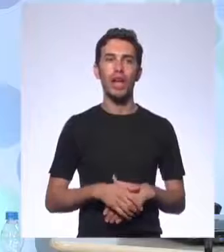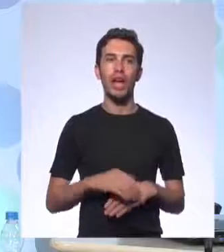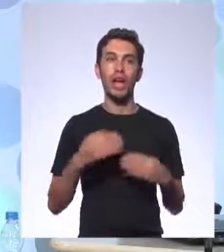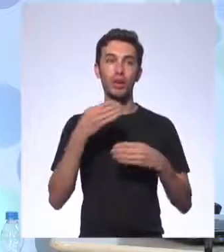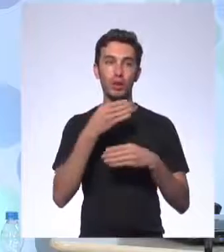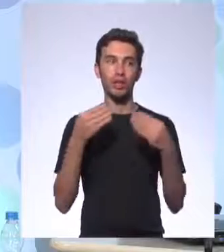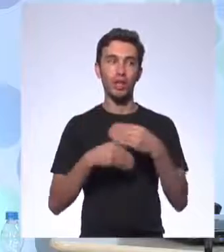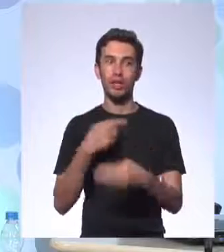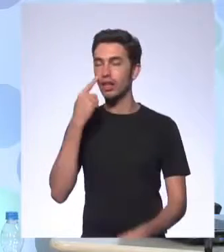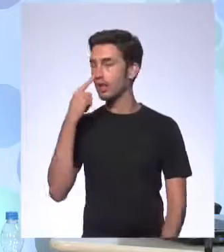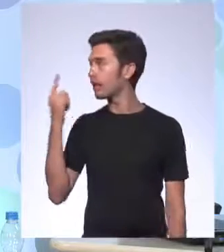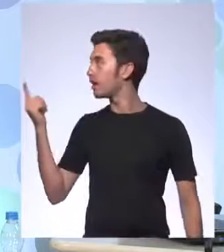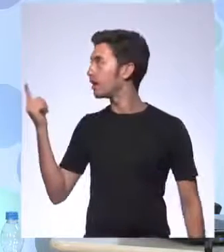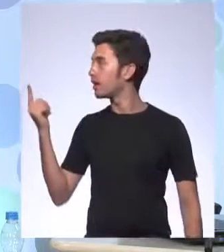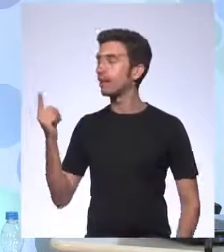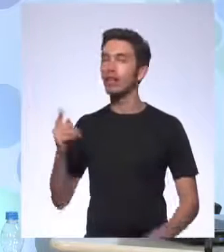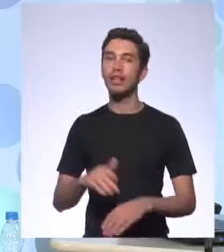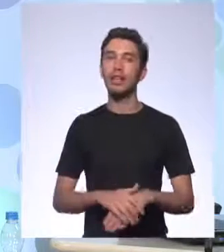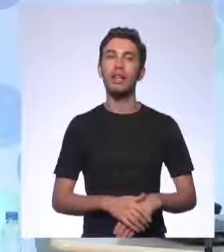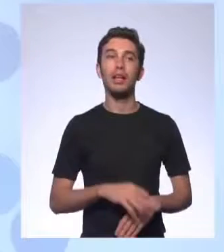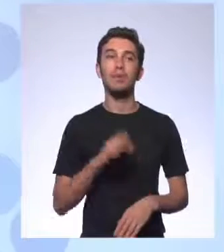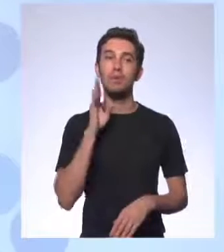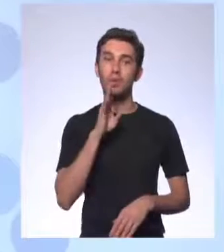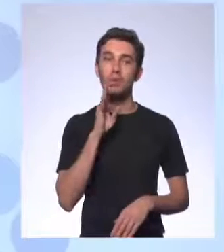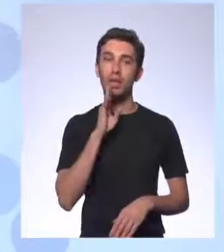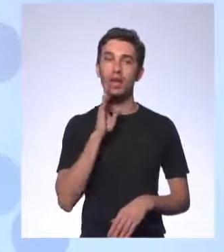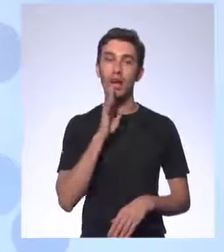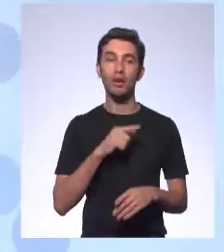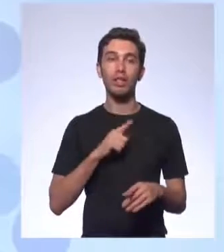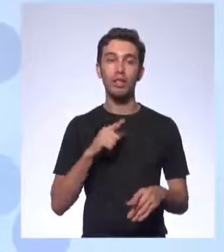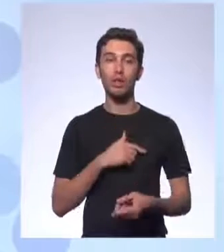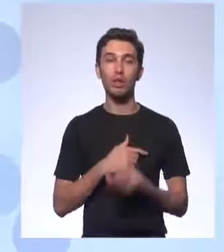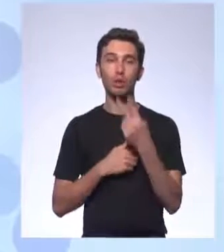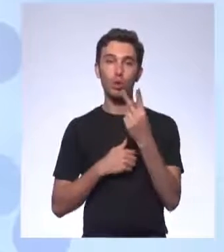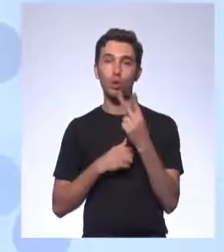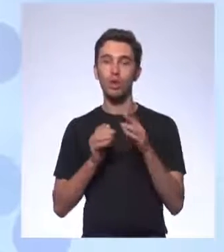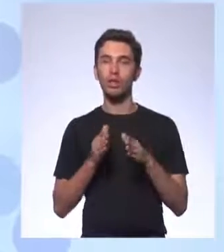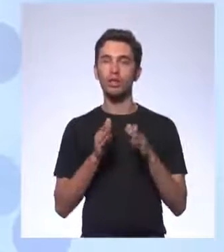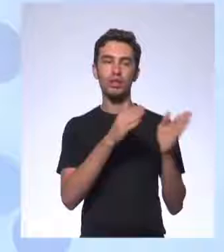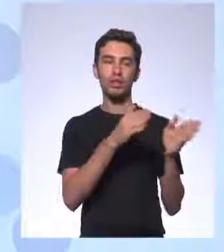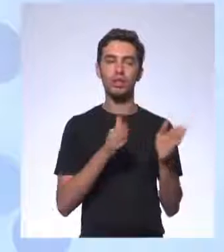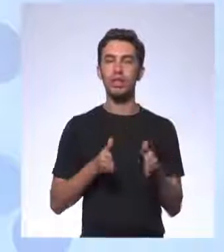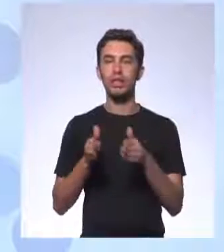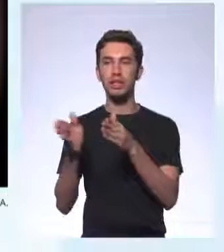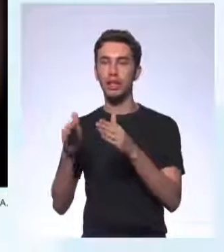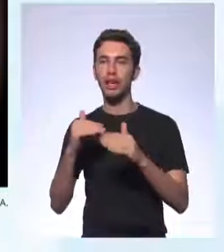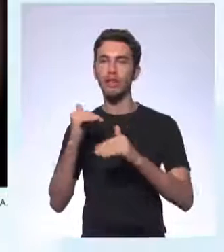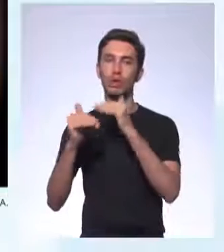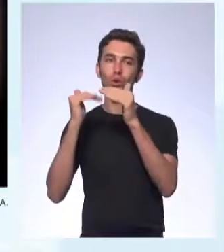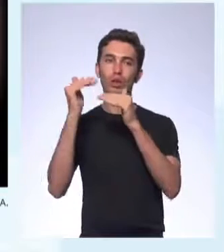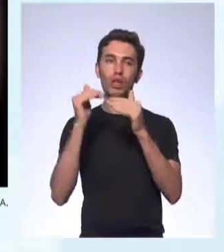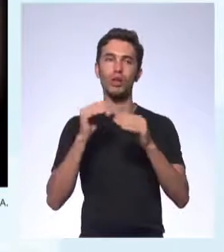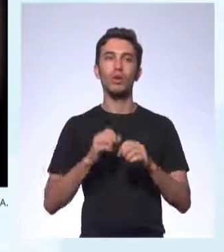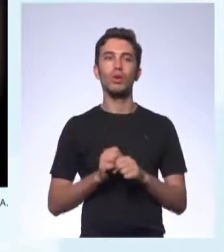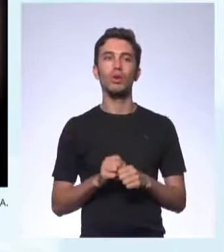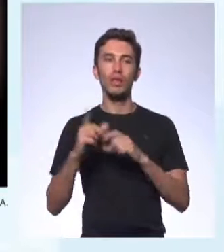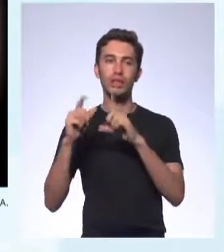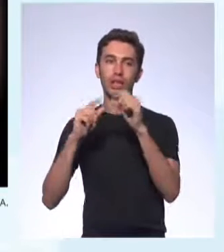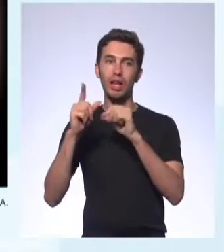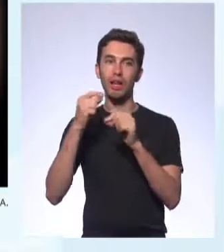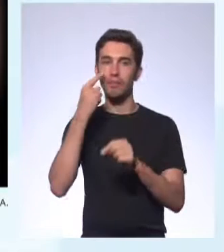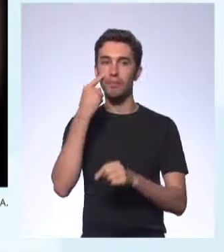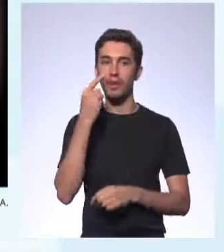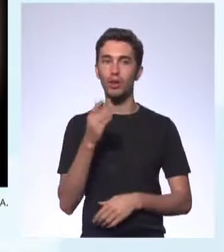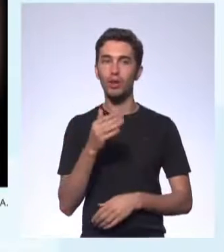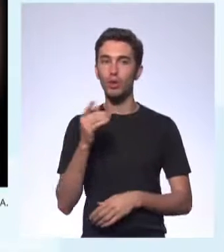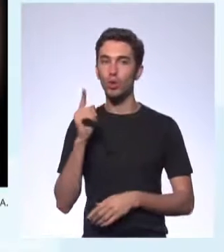ele é interessante porque ele tem duas vertentes, né, de ciclo de evolução estelar. Vamos procurar entender o que é. Ó.